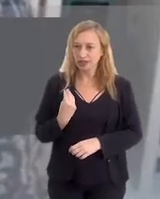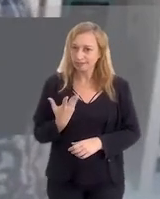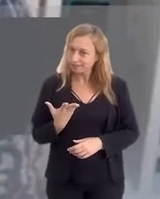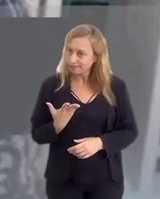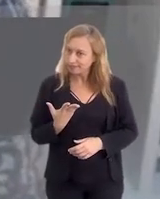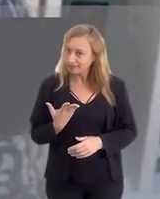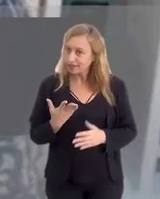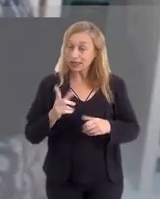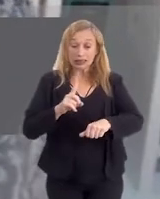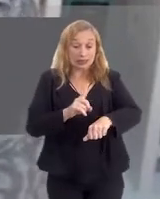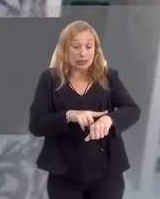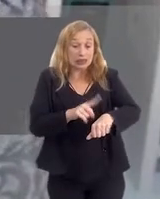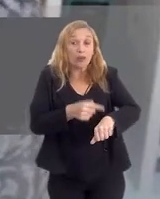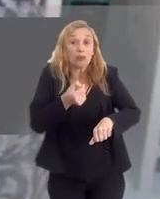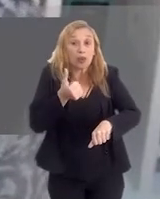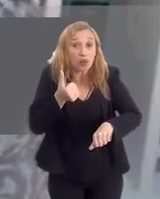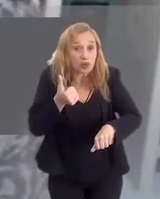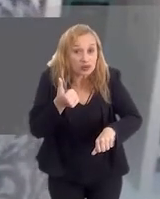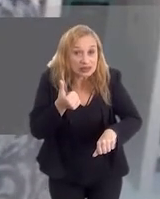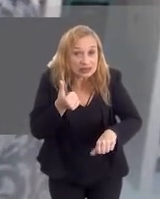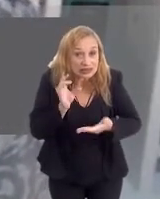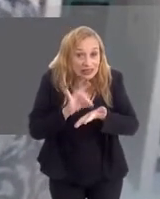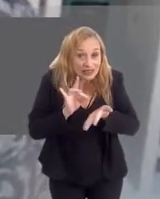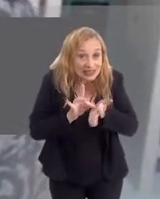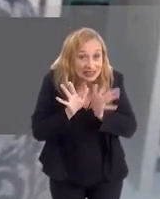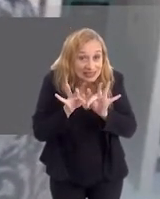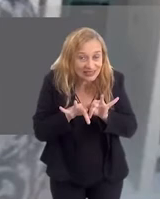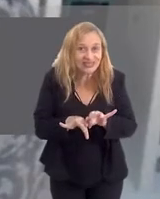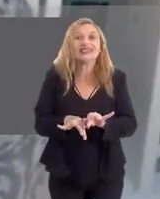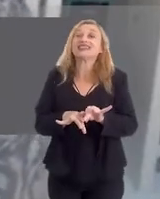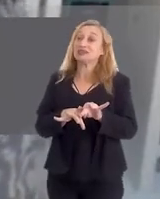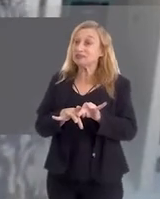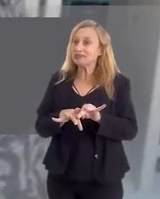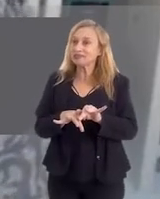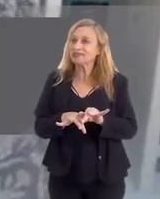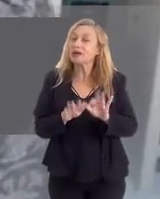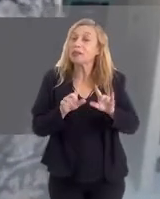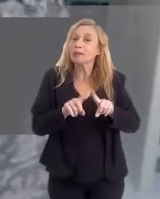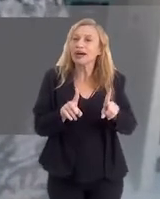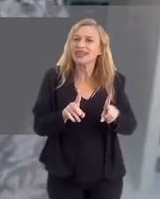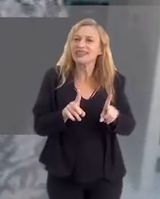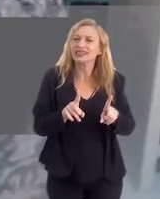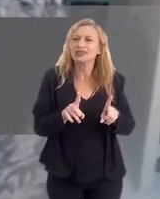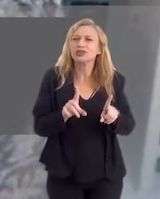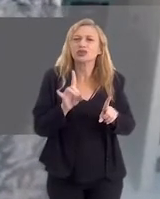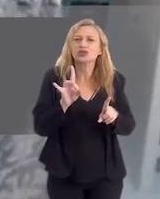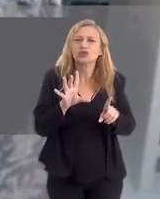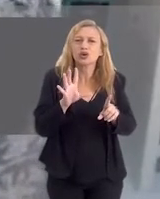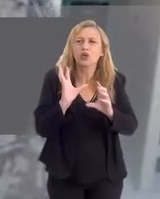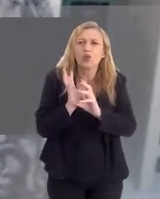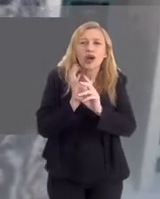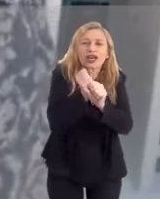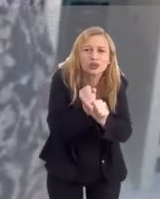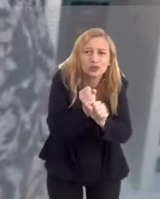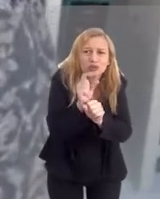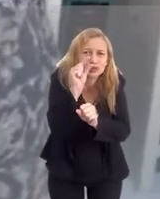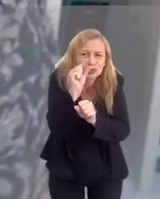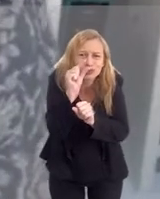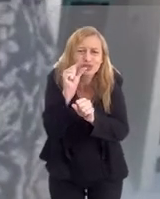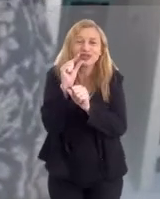na sua agenda? Bem, a gente não tem muito tempo para isso. Na verdade, estamos chegando ao final. Mas, de qualquer maneira,